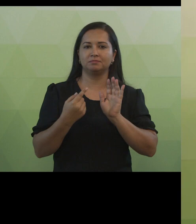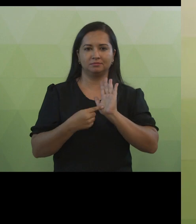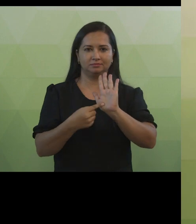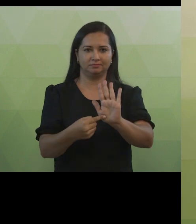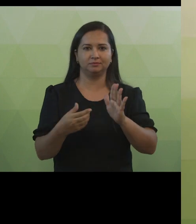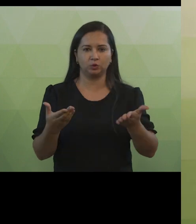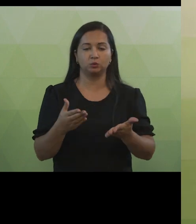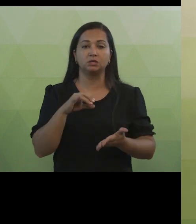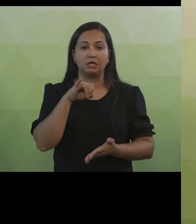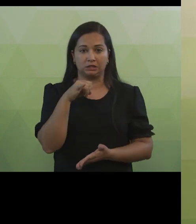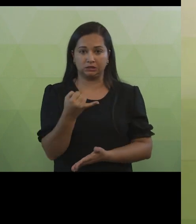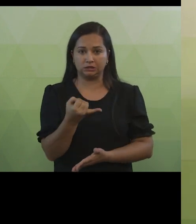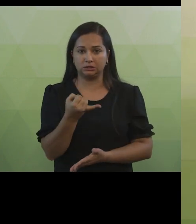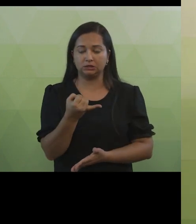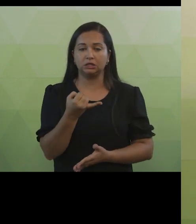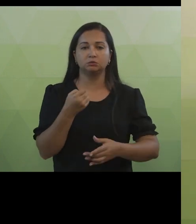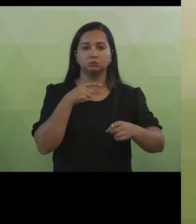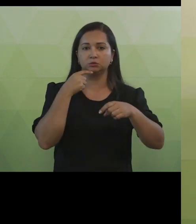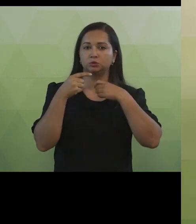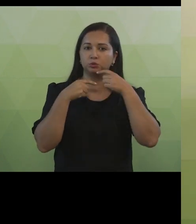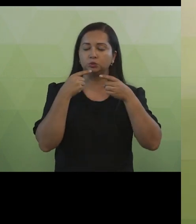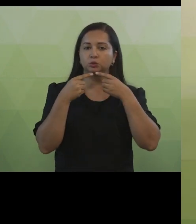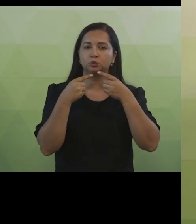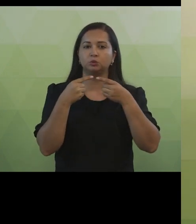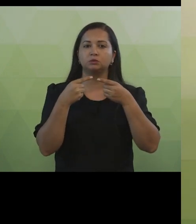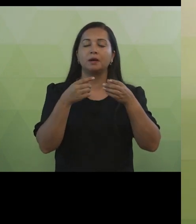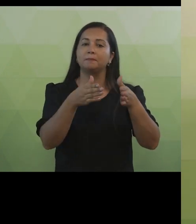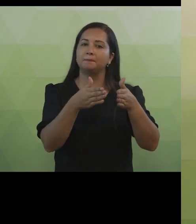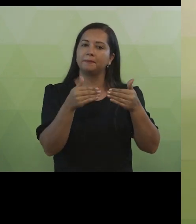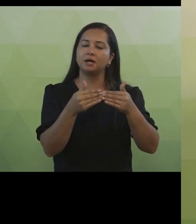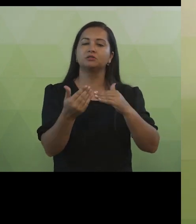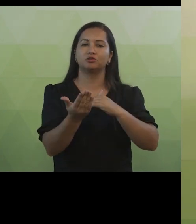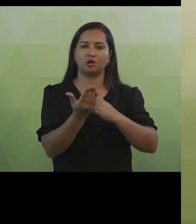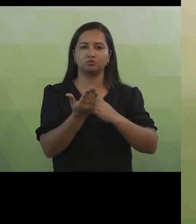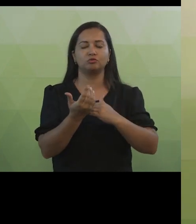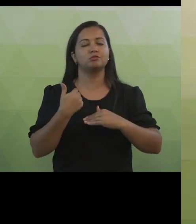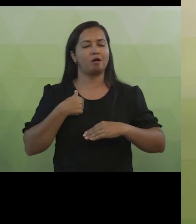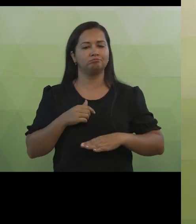apresentado. Se tiver ficado alguma dúvida, peça ajuda que